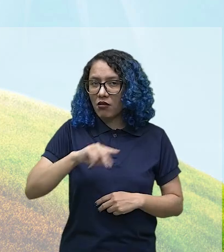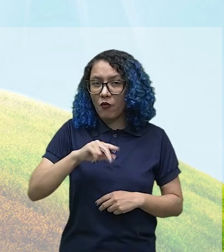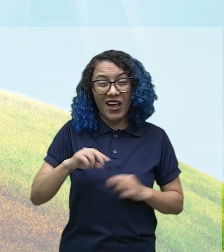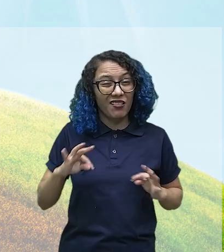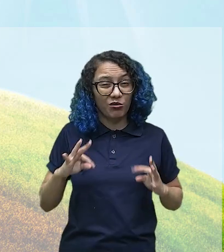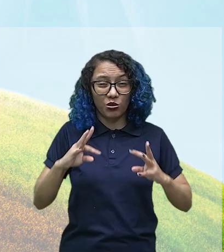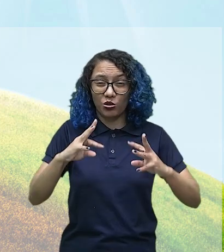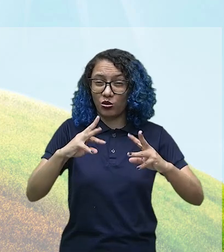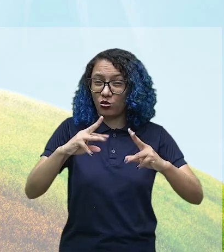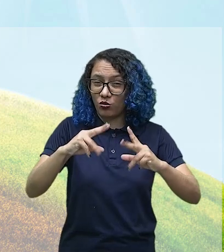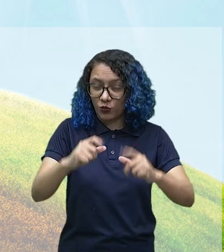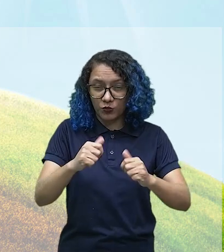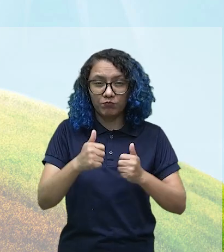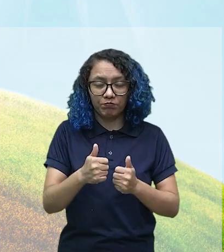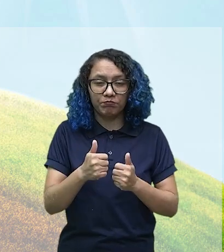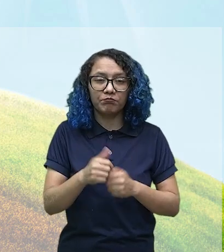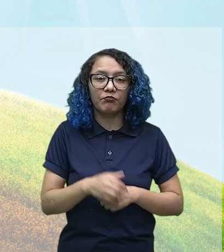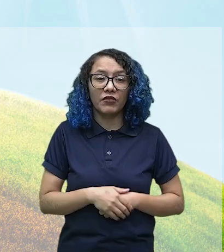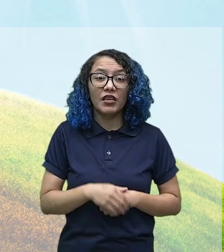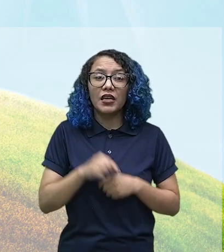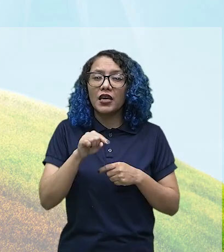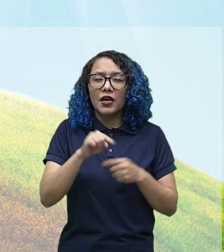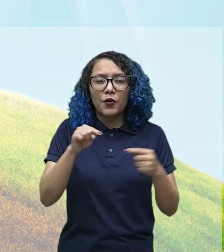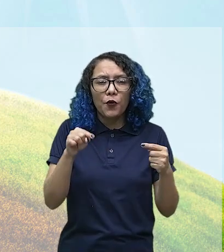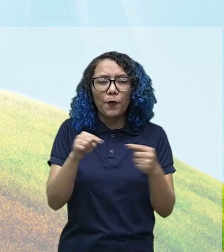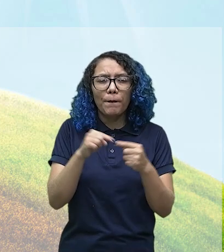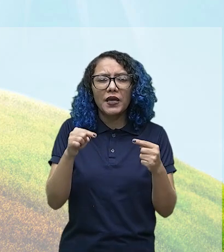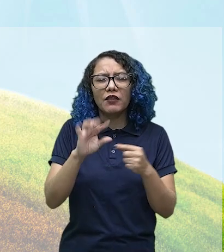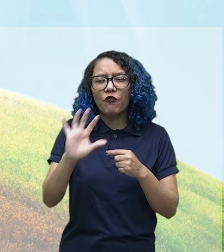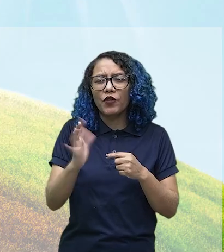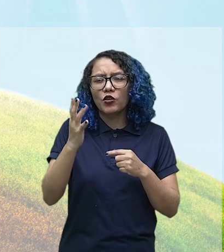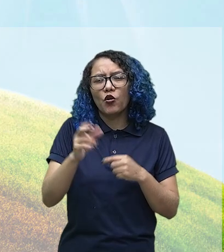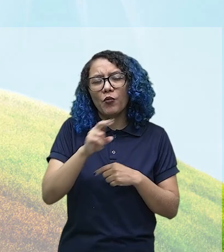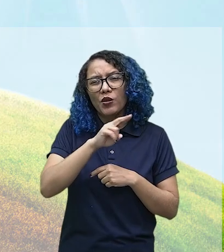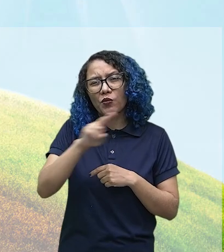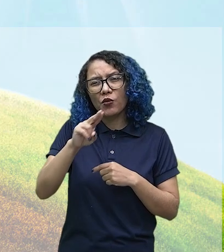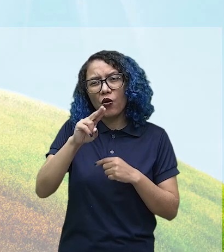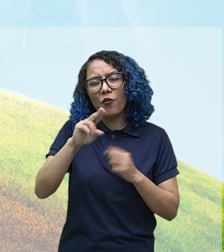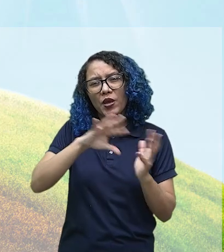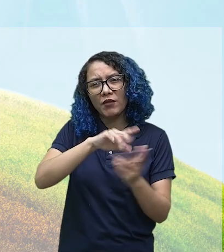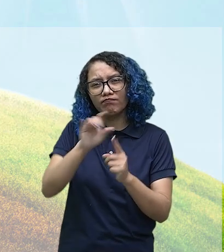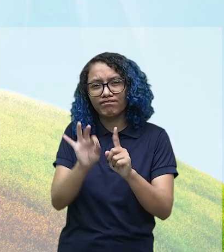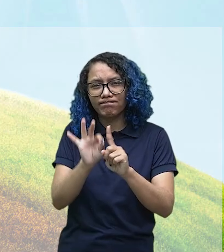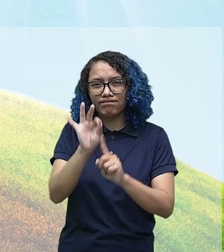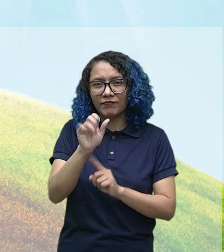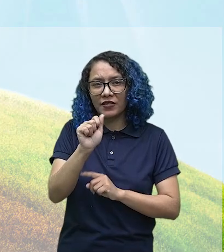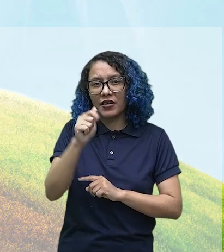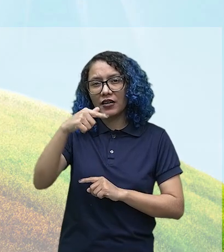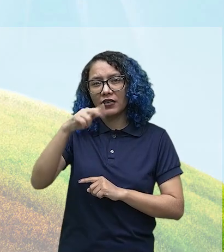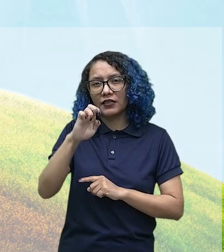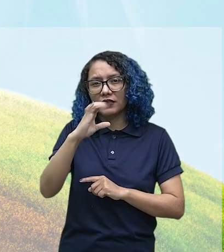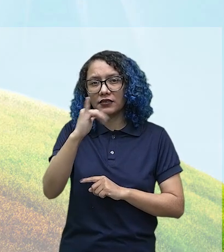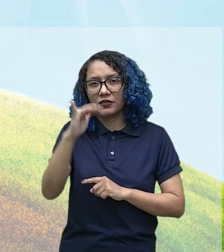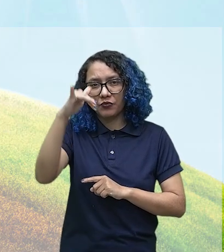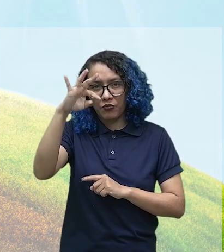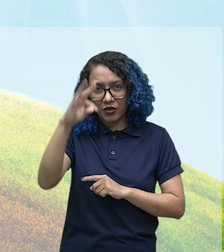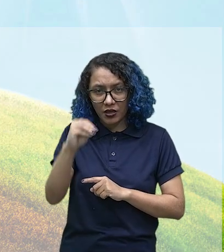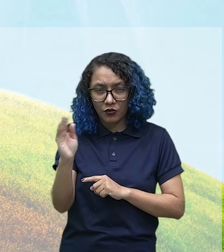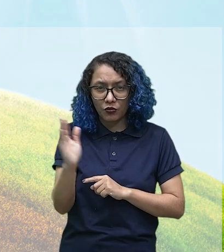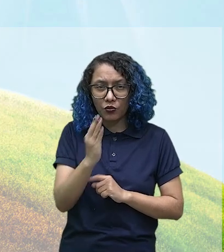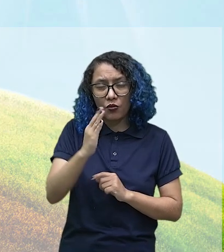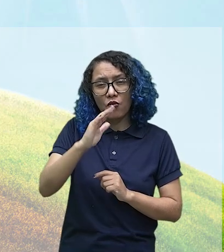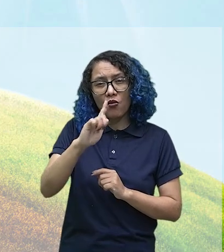a espécie humana. E isso é um fenômeno conhecido como aquecimento global, que é um